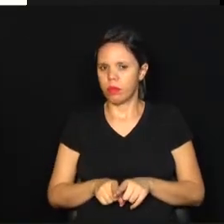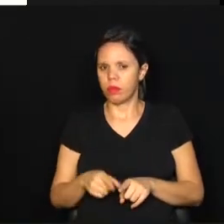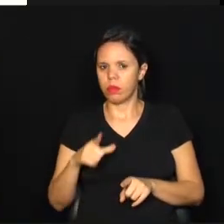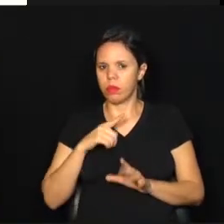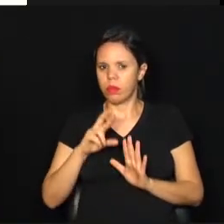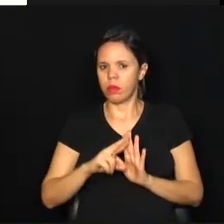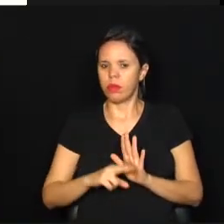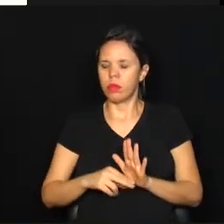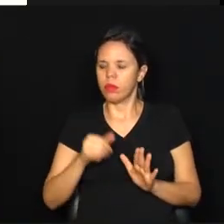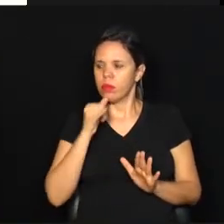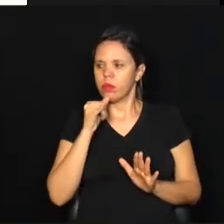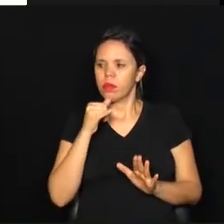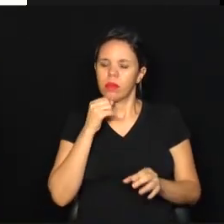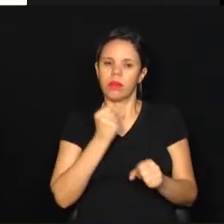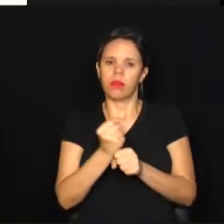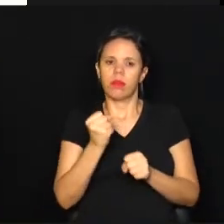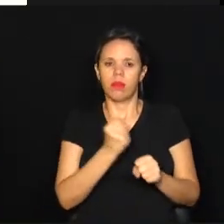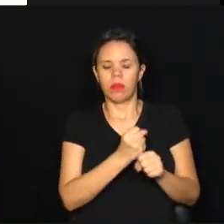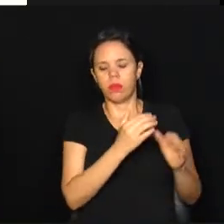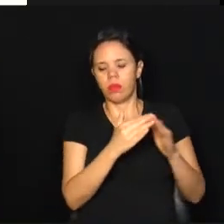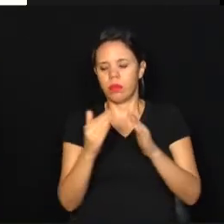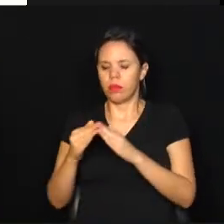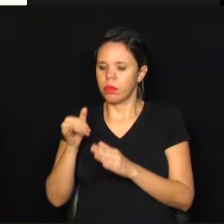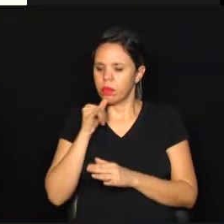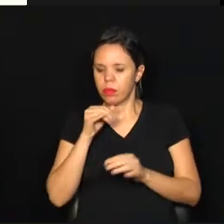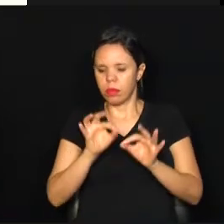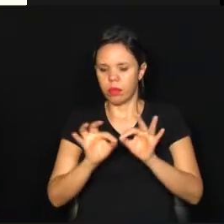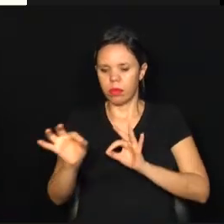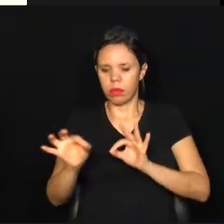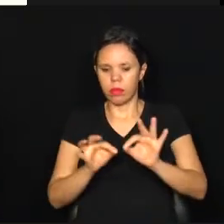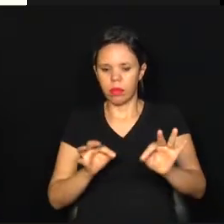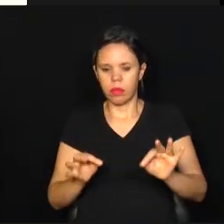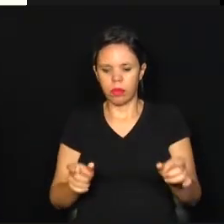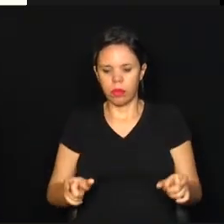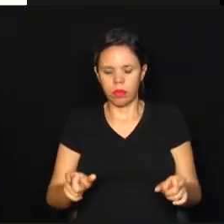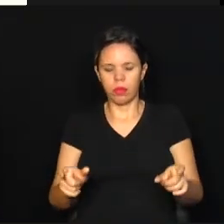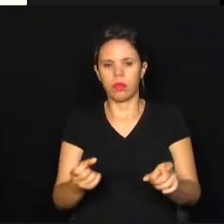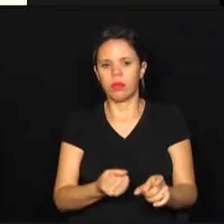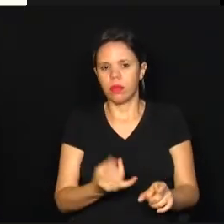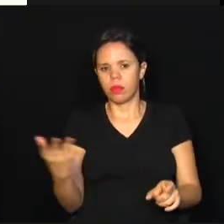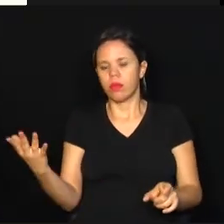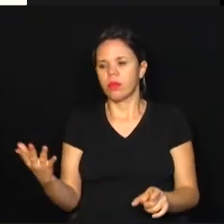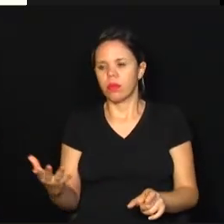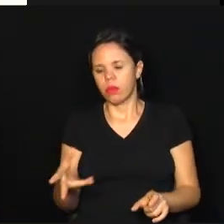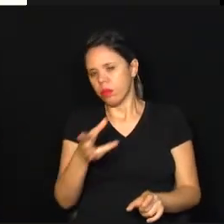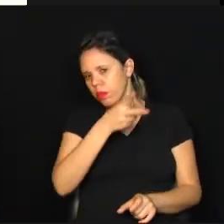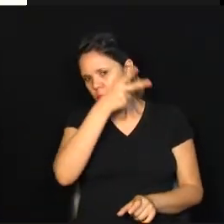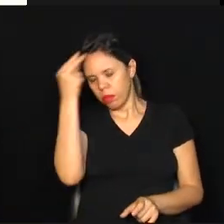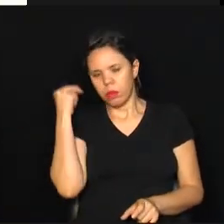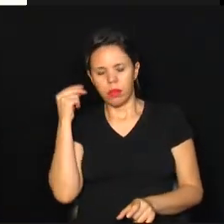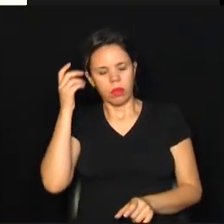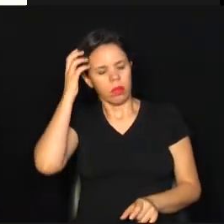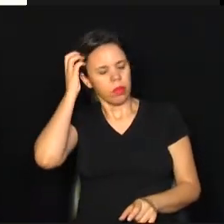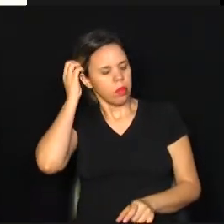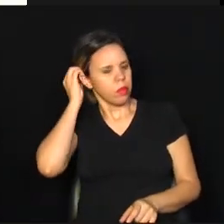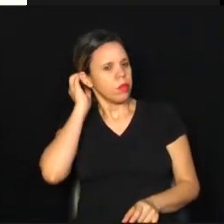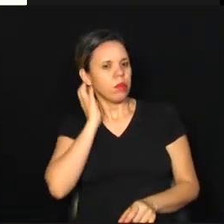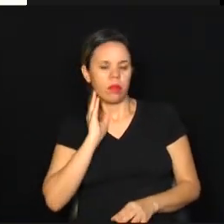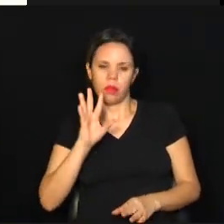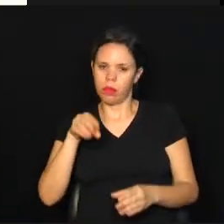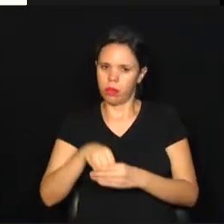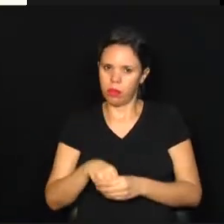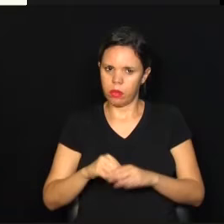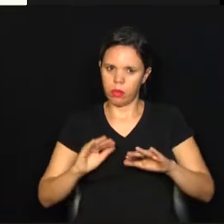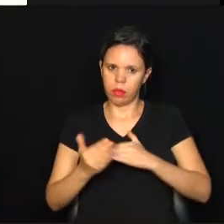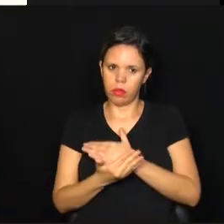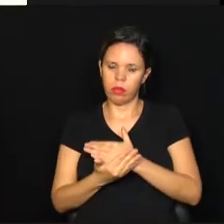ao loteamento, tá? Então, a larguras de vias, a quantidade de áreas públicas a serem destacadas dentro de um